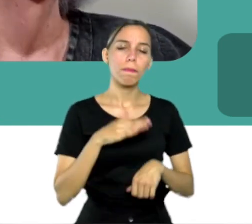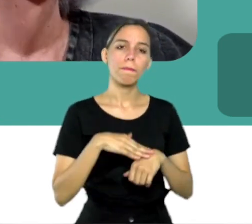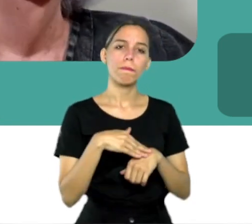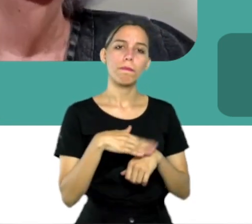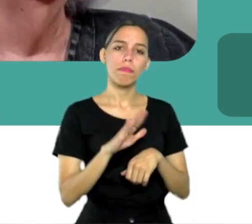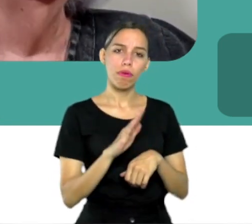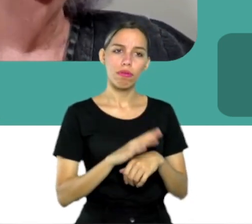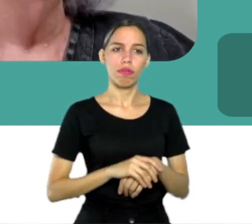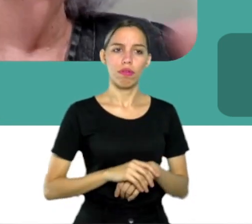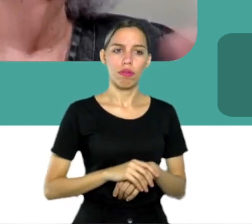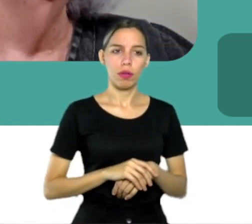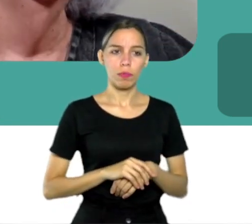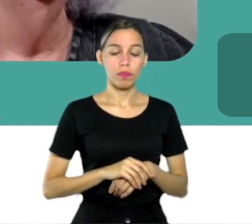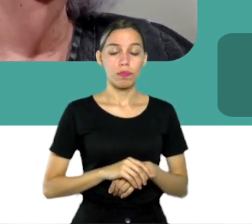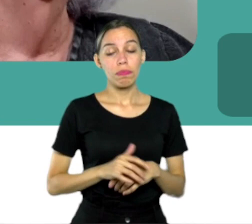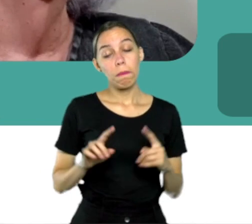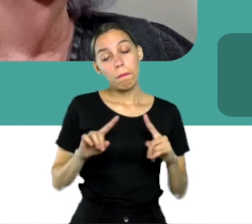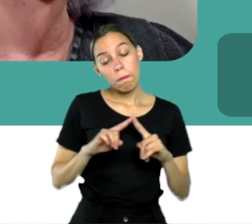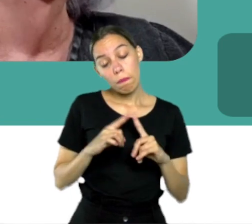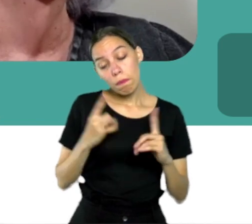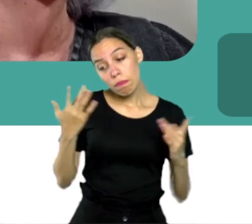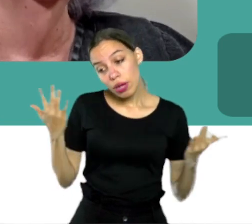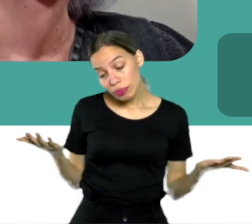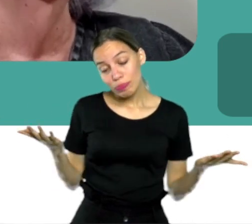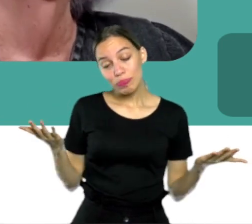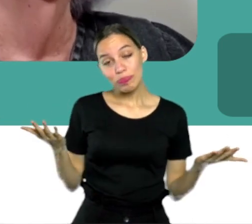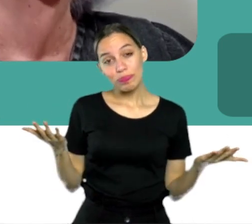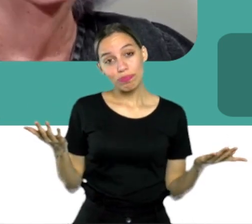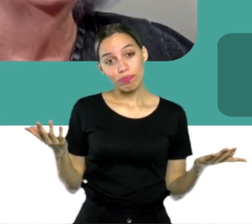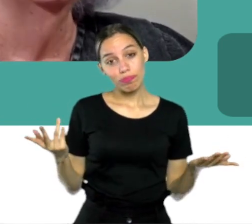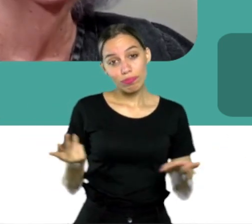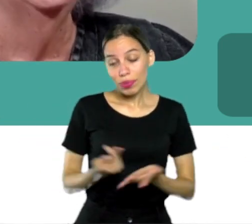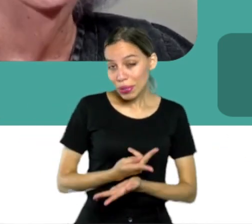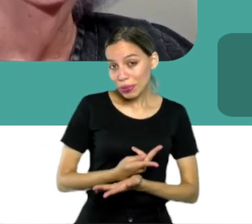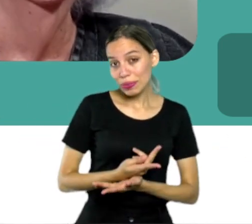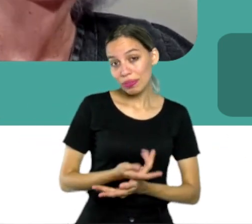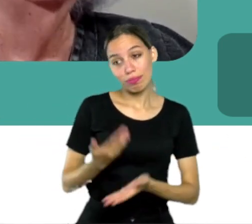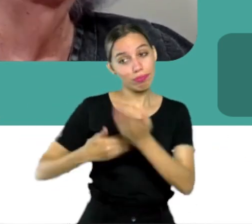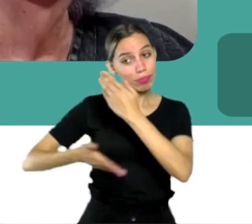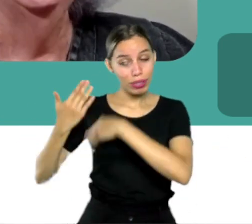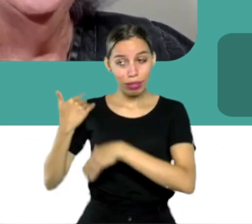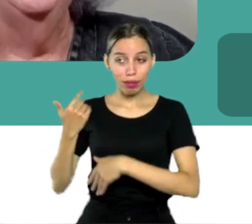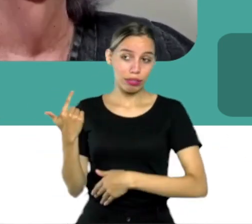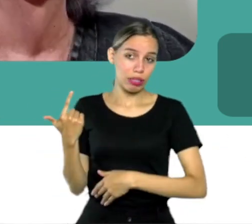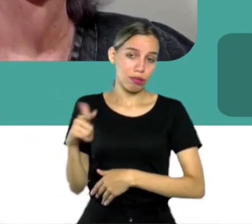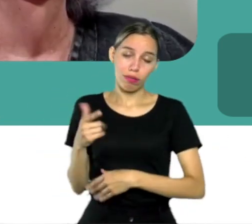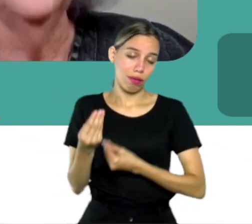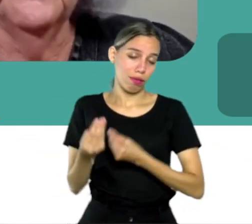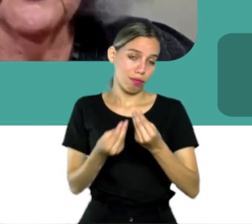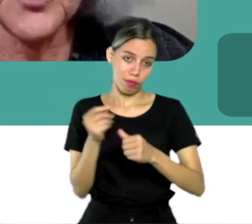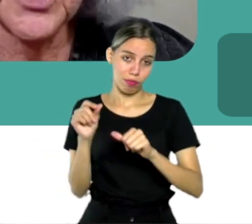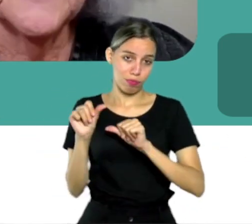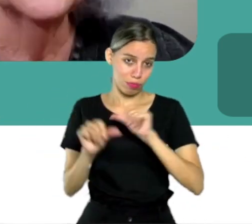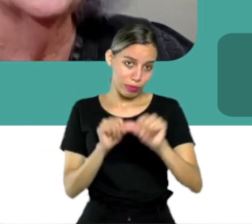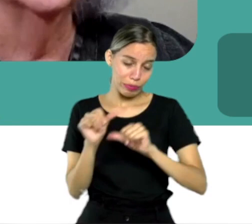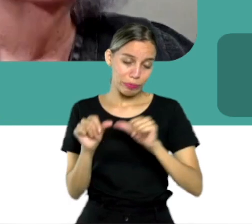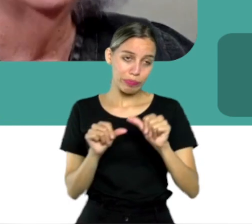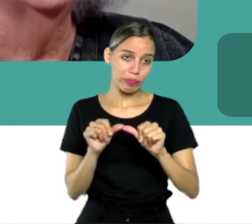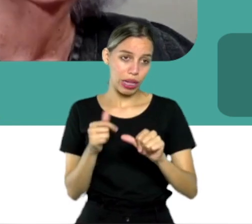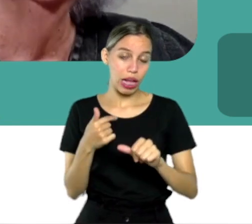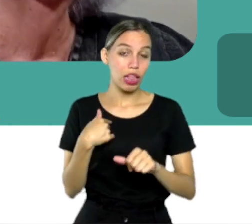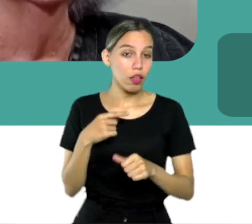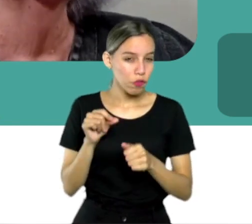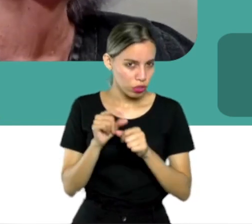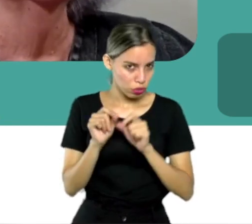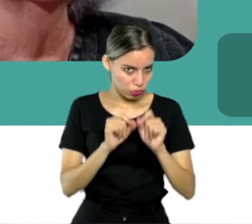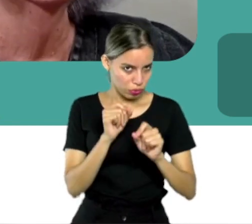produtivo. Mas, enfim, o que aconteceu não tem como mudar, né? Agora, eu fugia de casa para ler